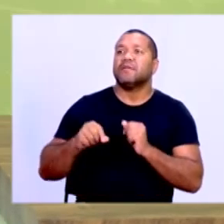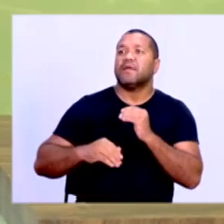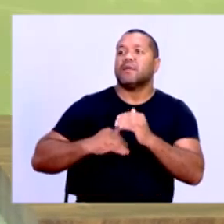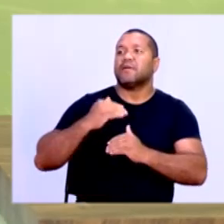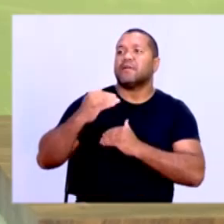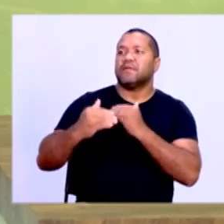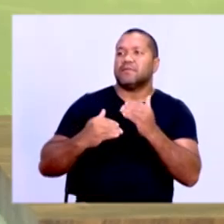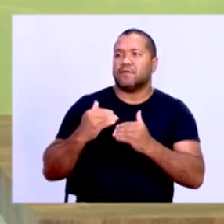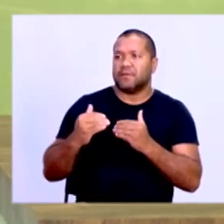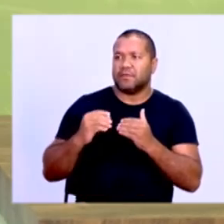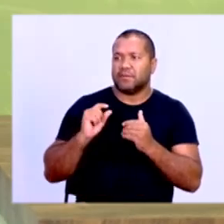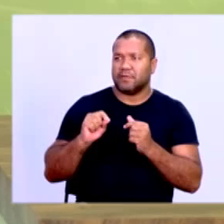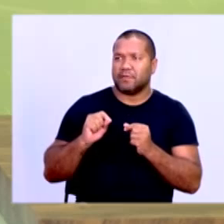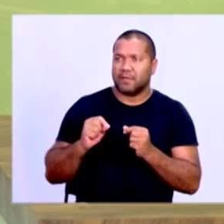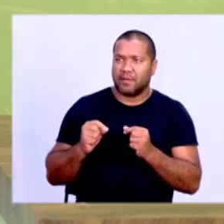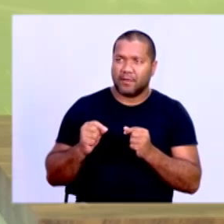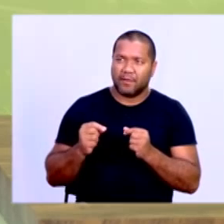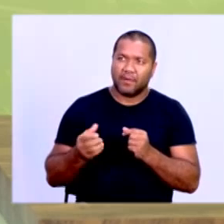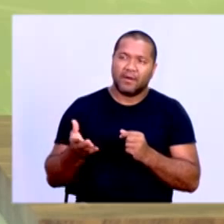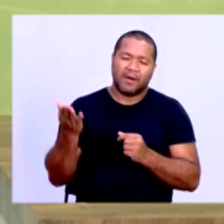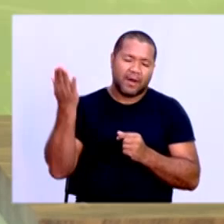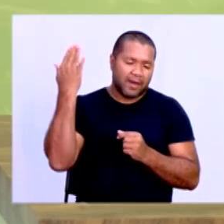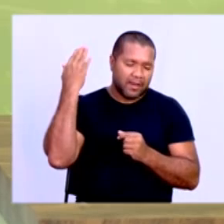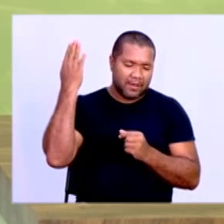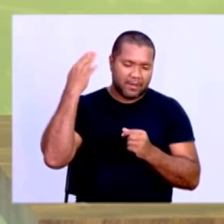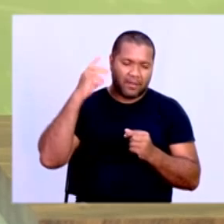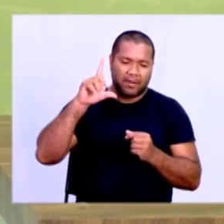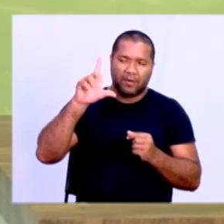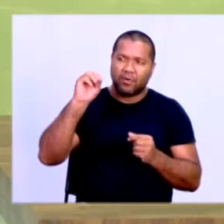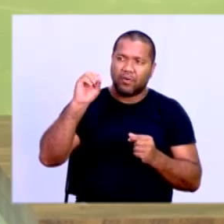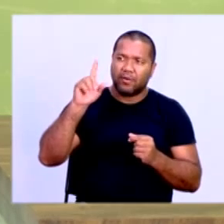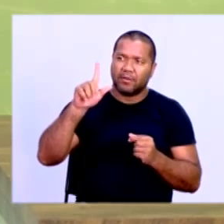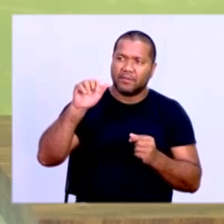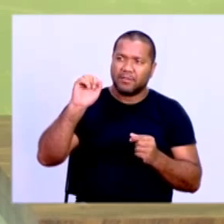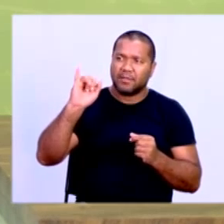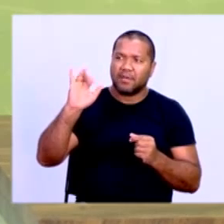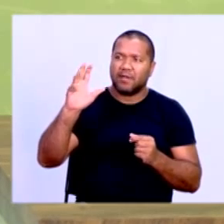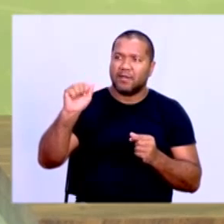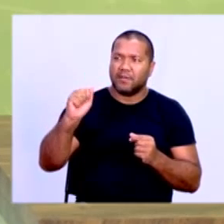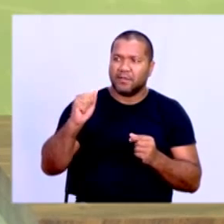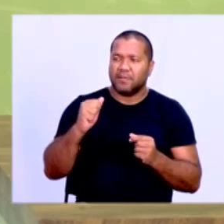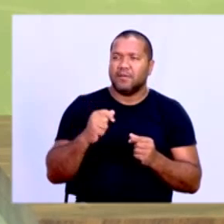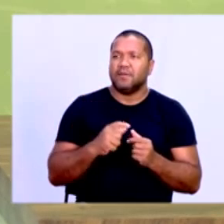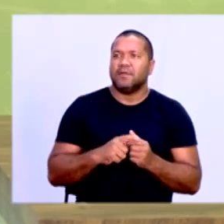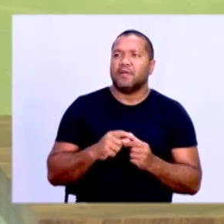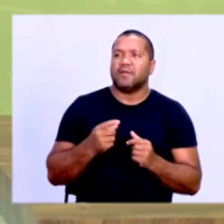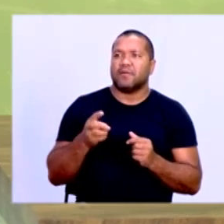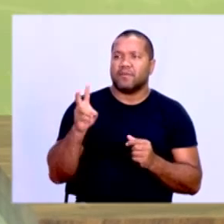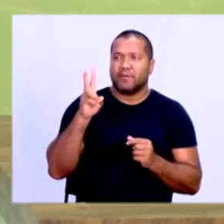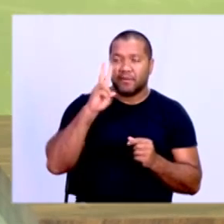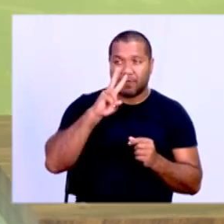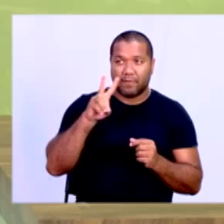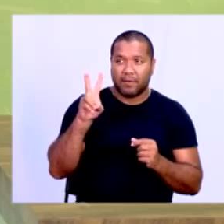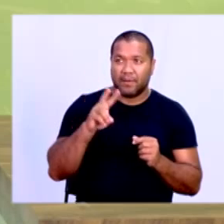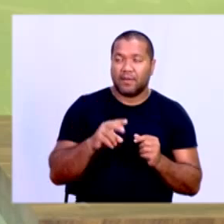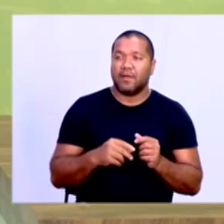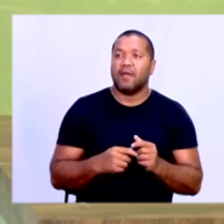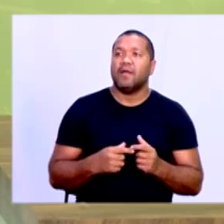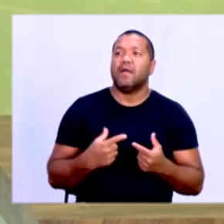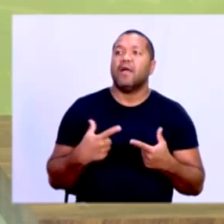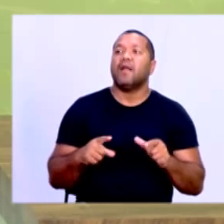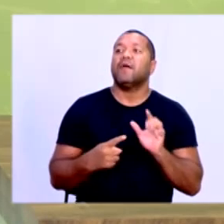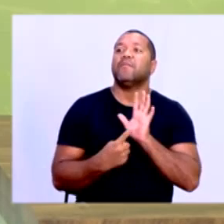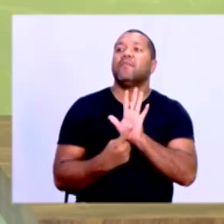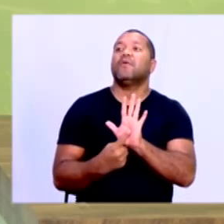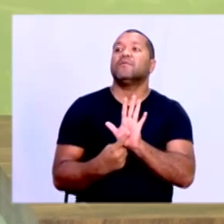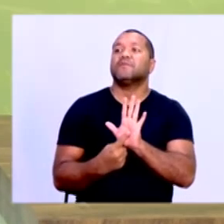vem lá do back-end, lá da lógica de negócio, até o que você vê lá na visualização. Ela é resultante